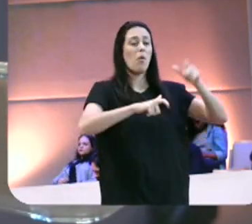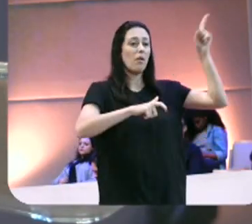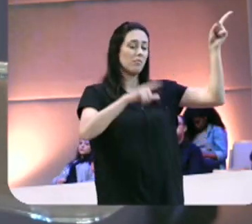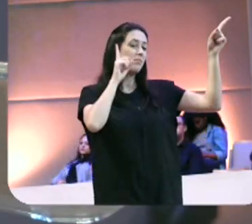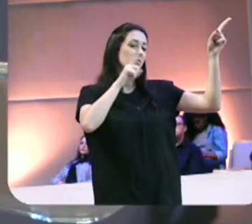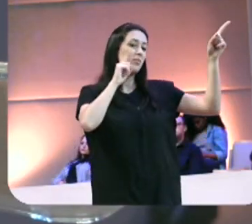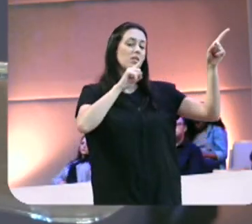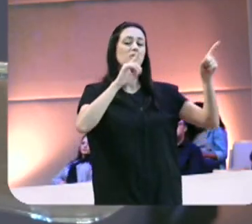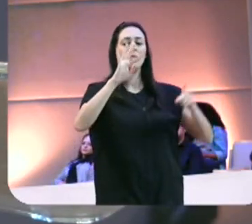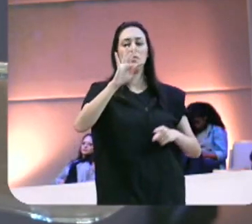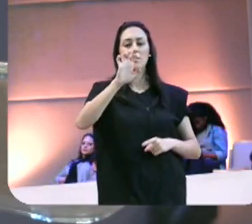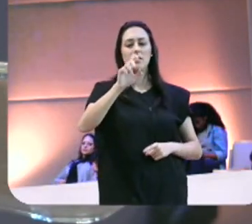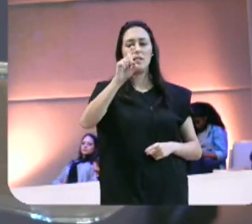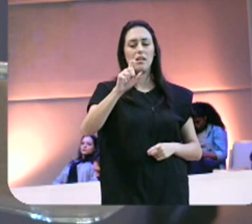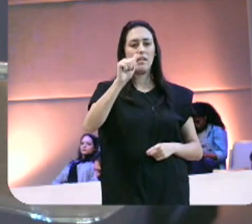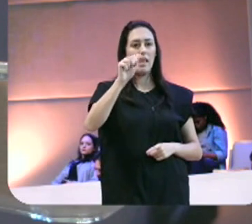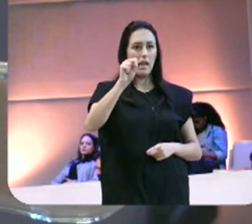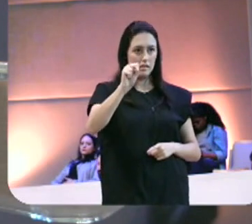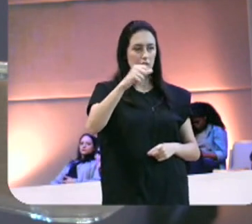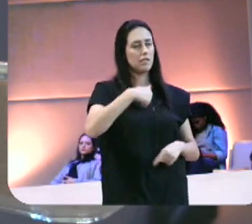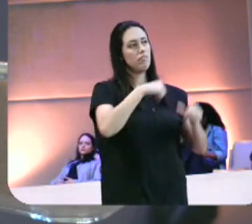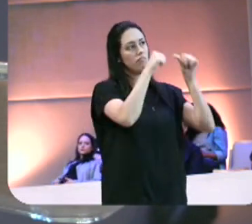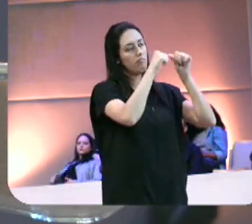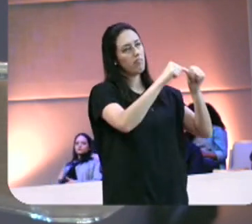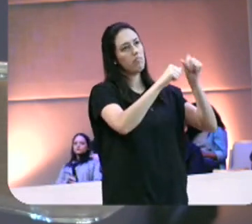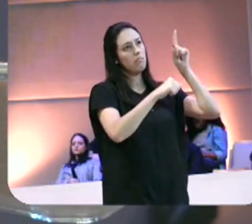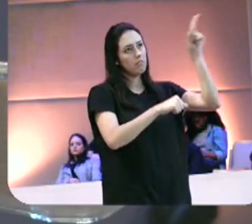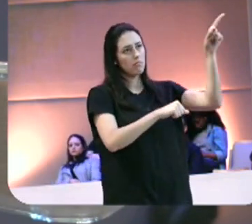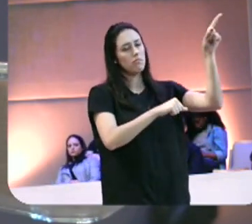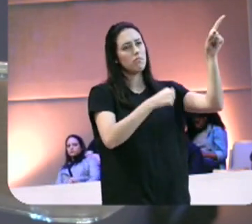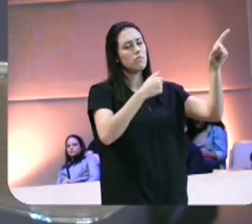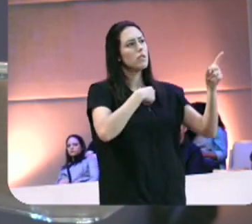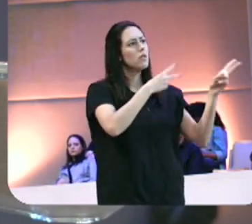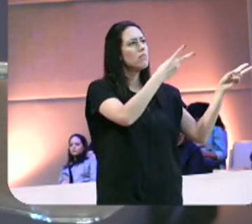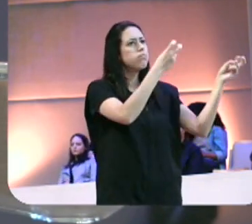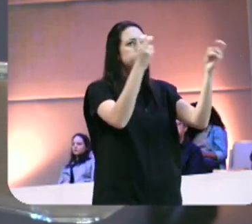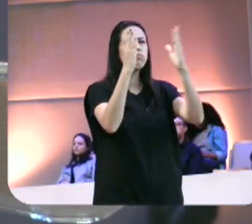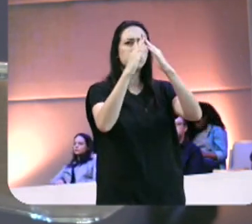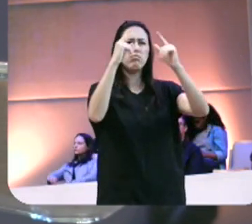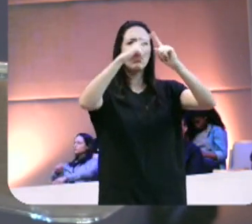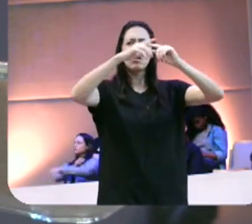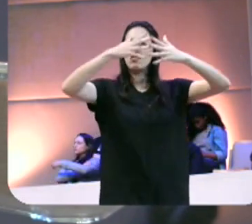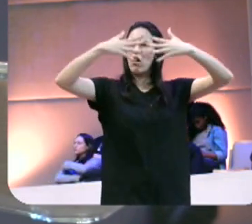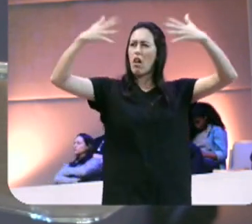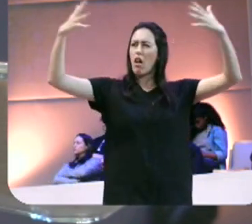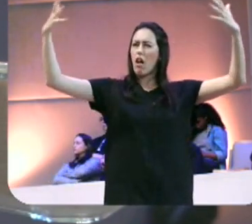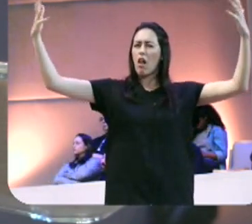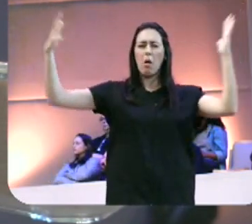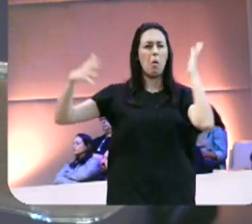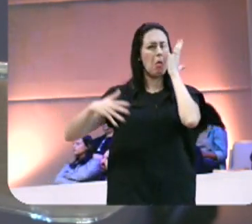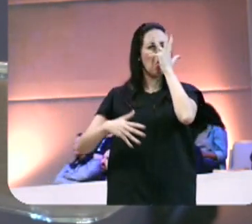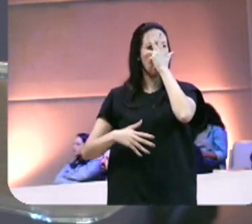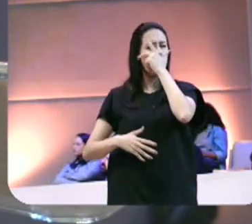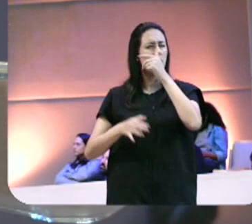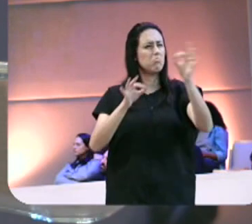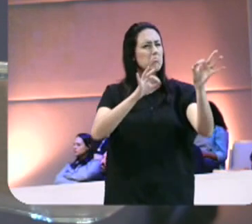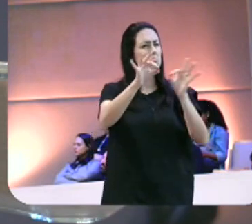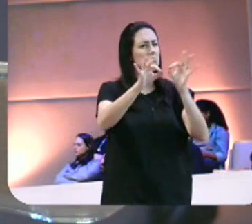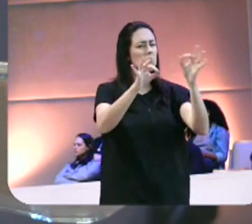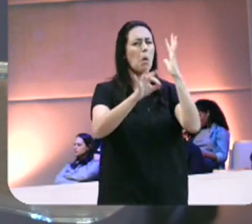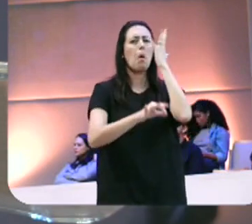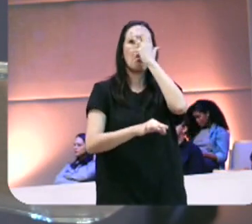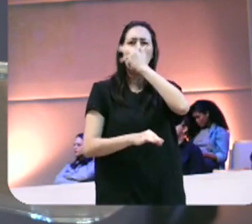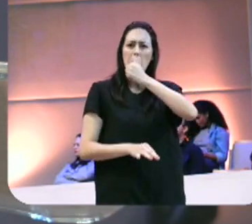e eu participava de igreja e via as melhores estruturas, os melhores programas, os